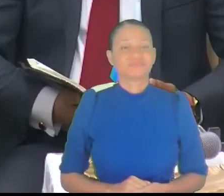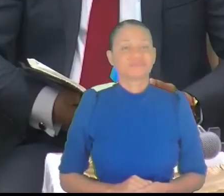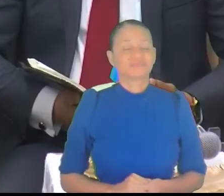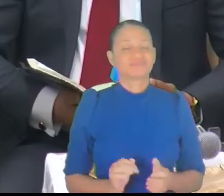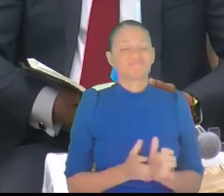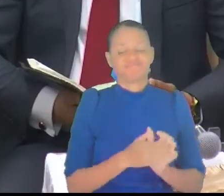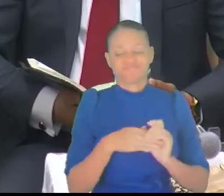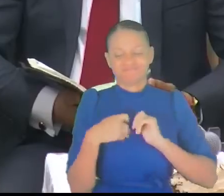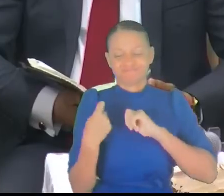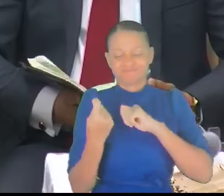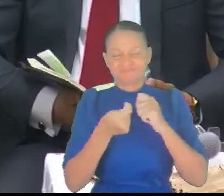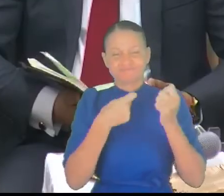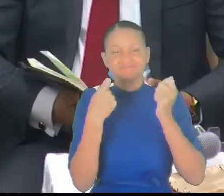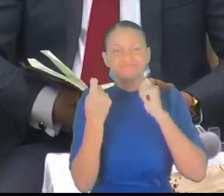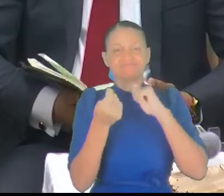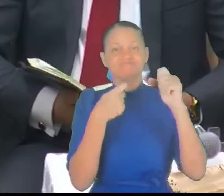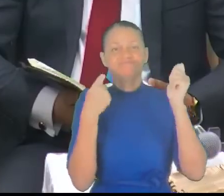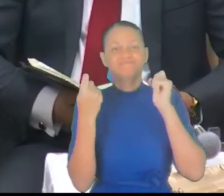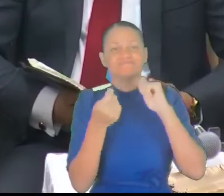Aleluia.